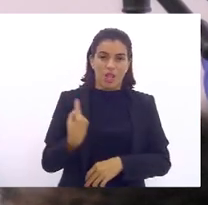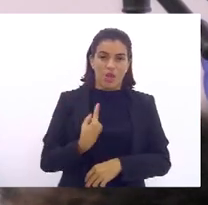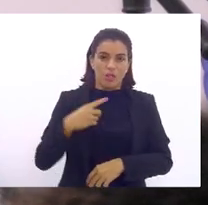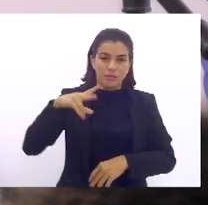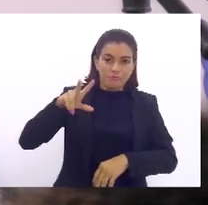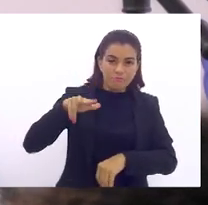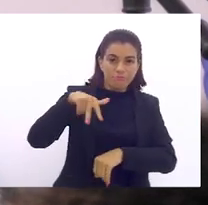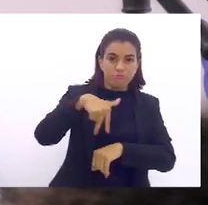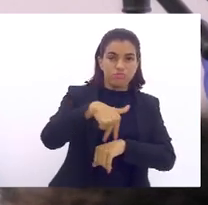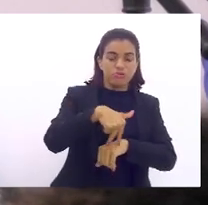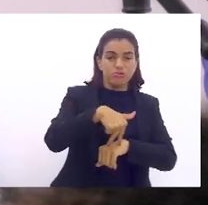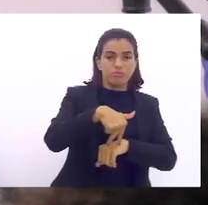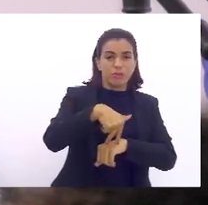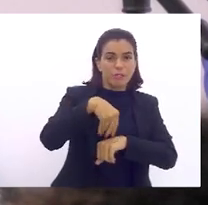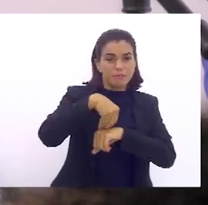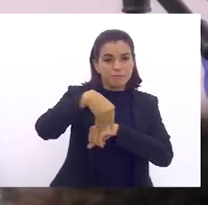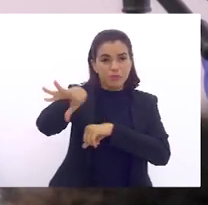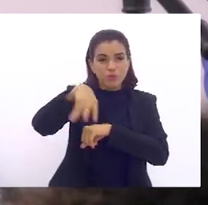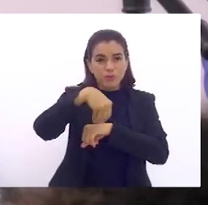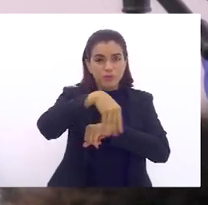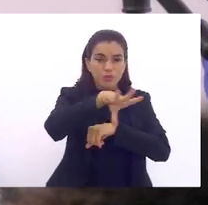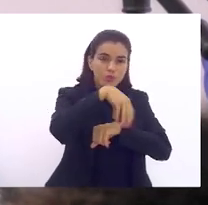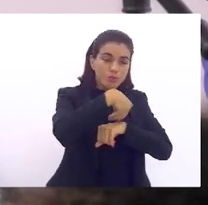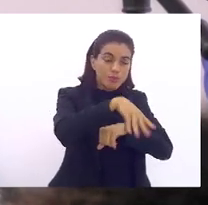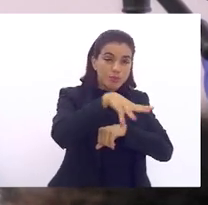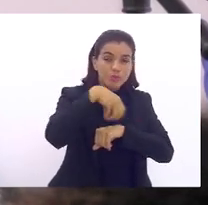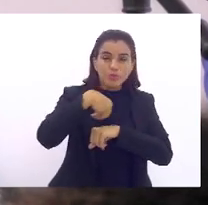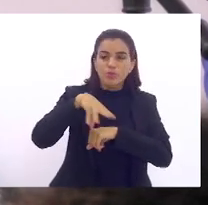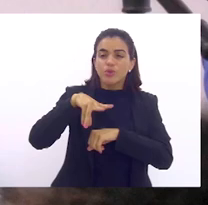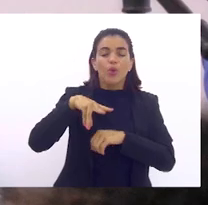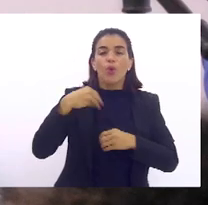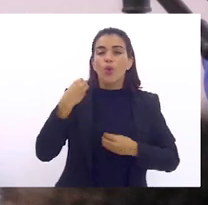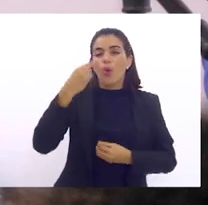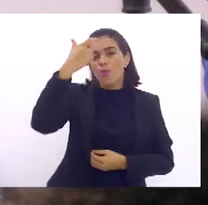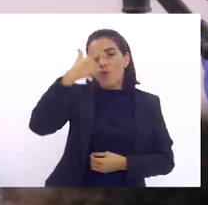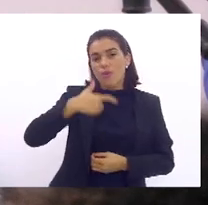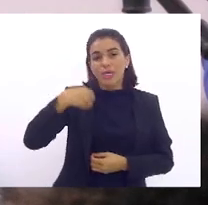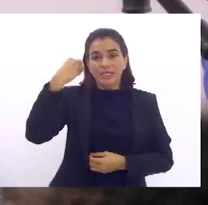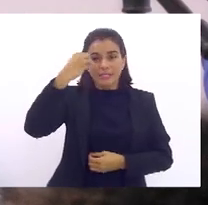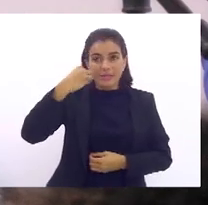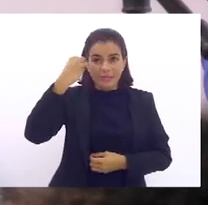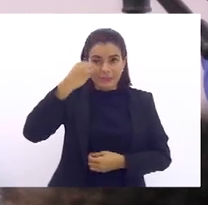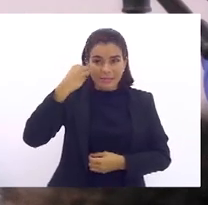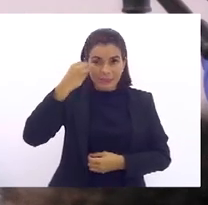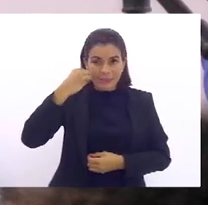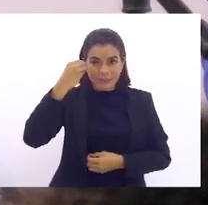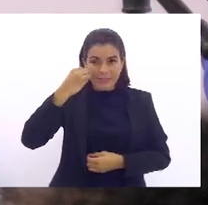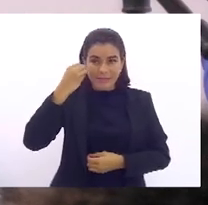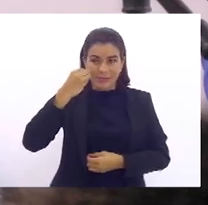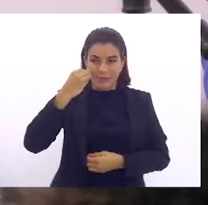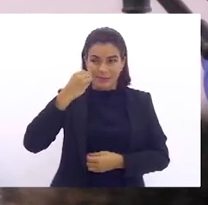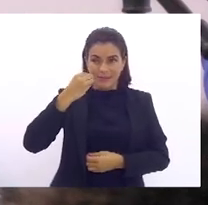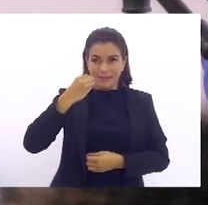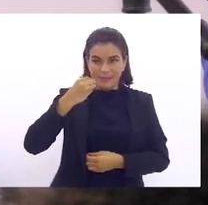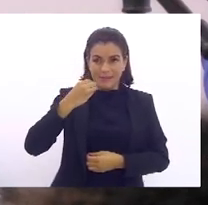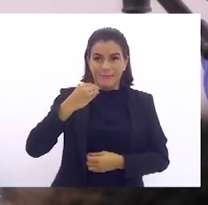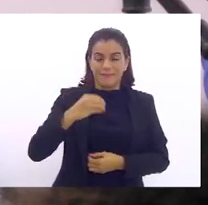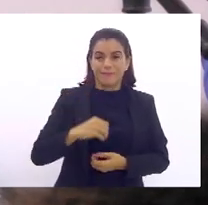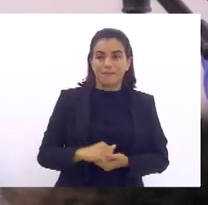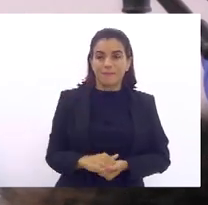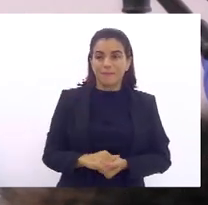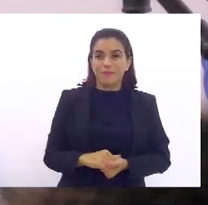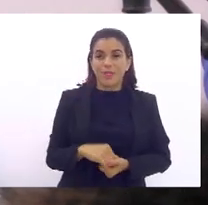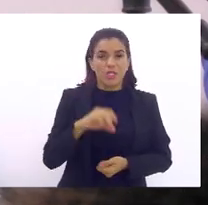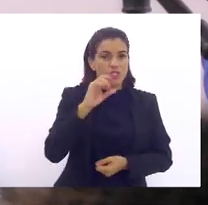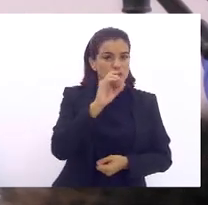trazendo eh a nossa experiência no atendimento né trazendo a palavra das pessoas que nós atendemos não